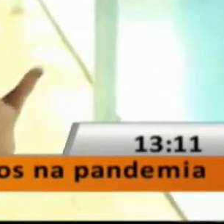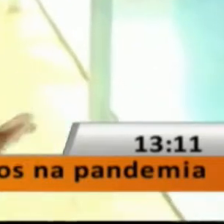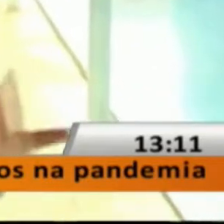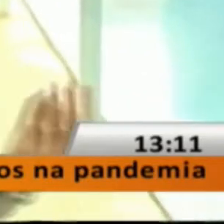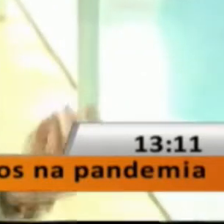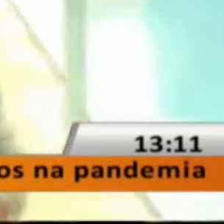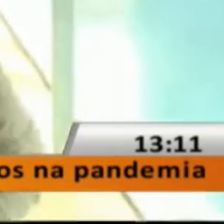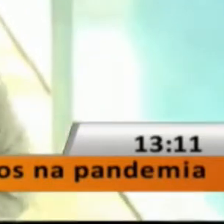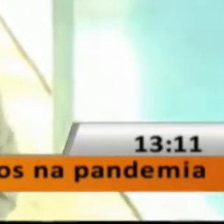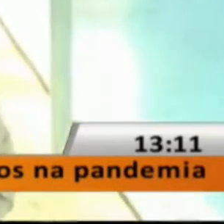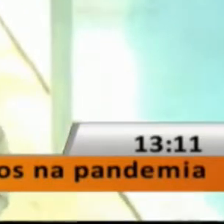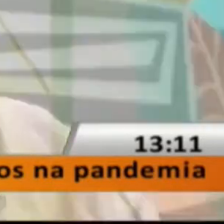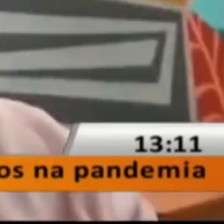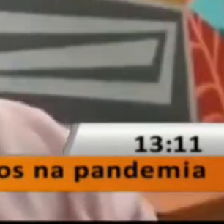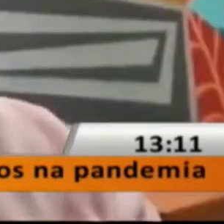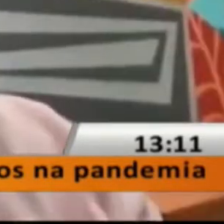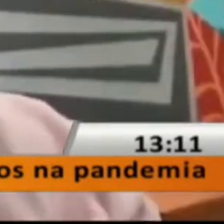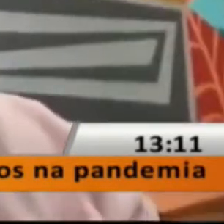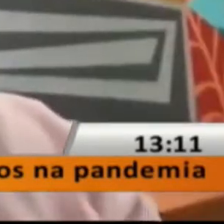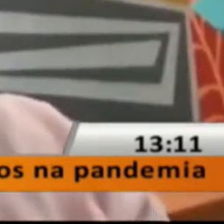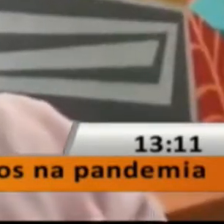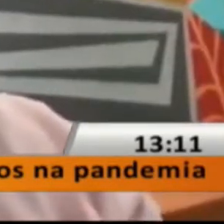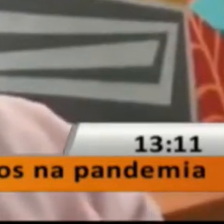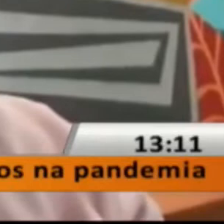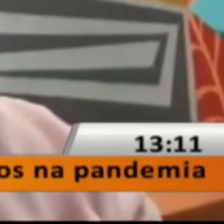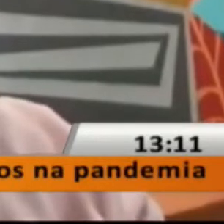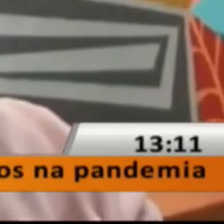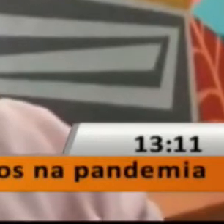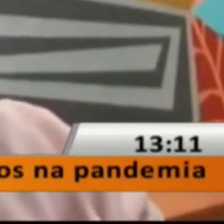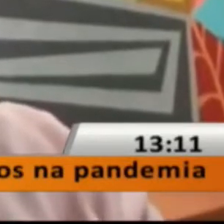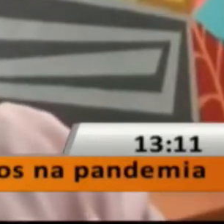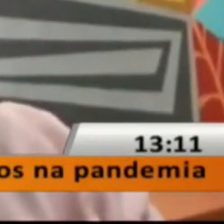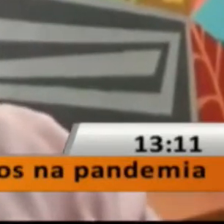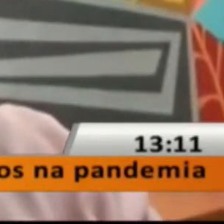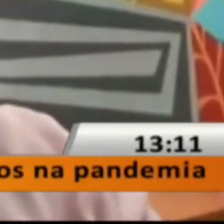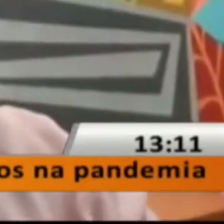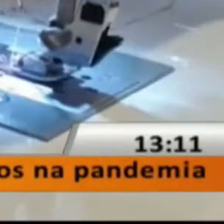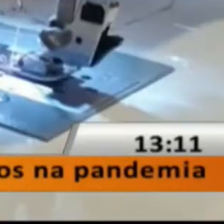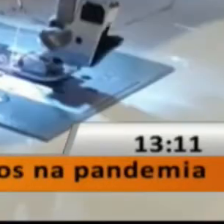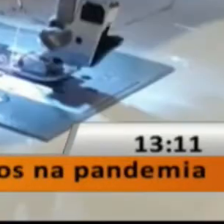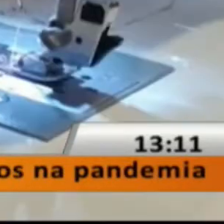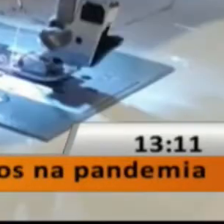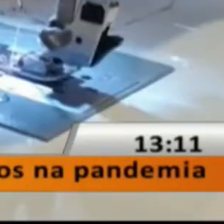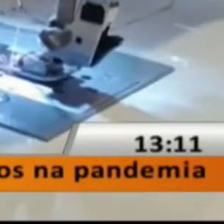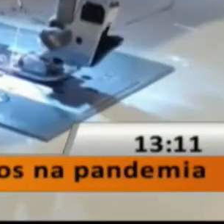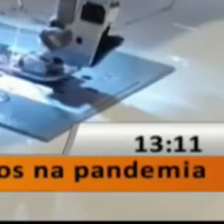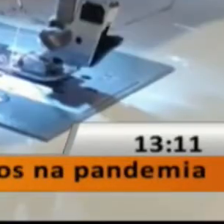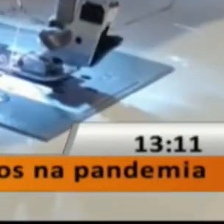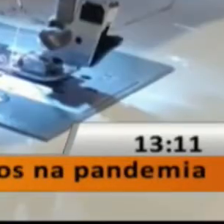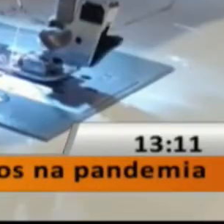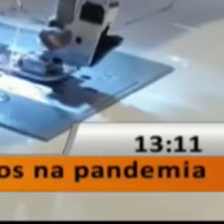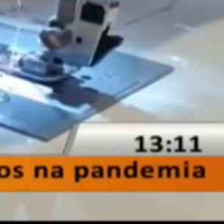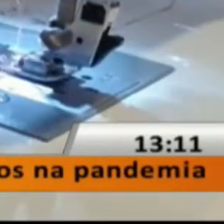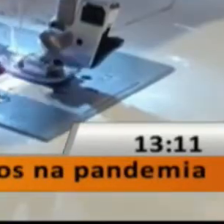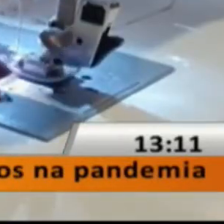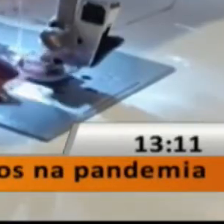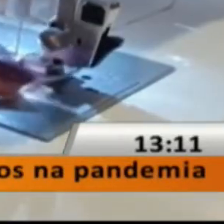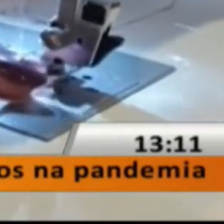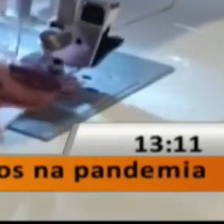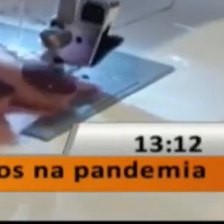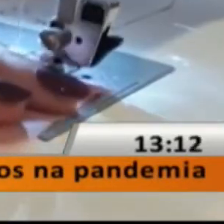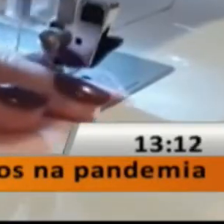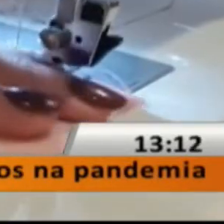nosso sorriso à mostra. Renata faz parte de uma igreja que tem um grupo de surdos. Incomodada ao perceber